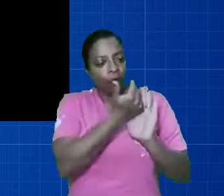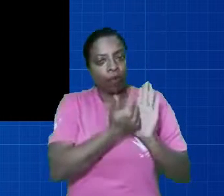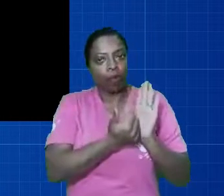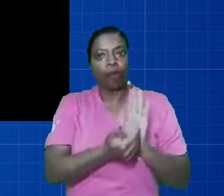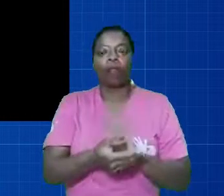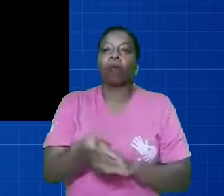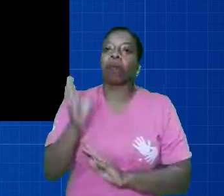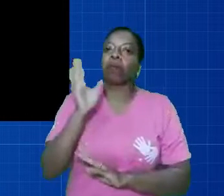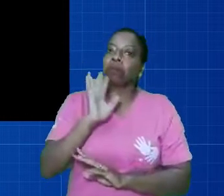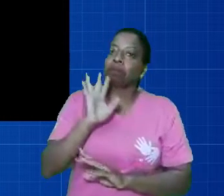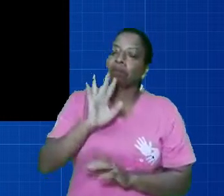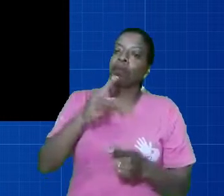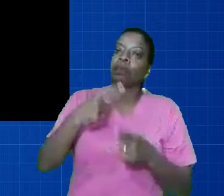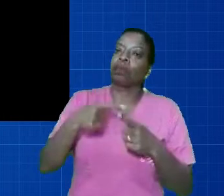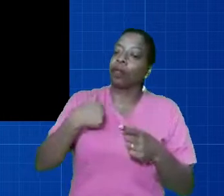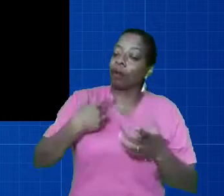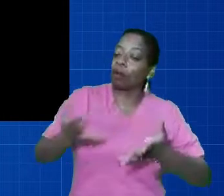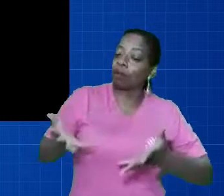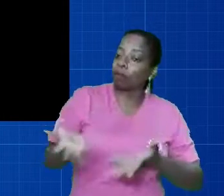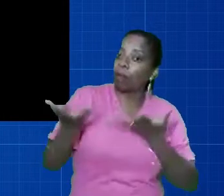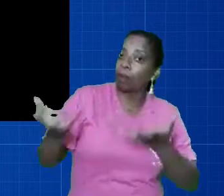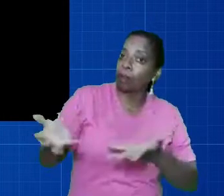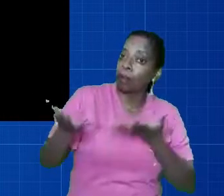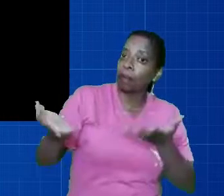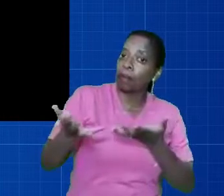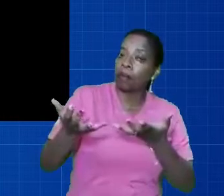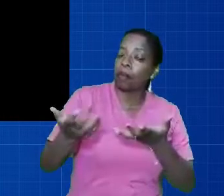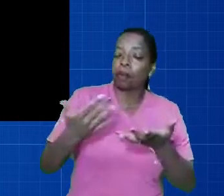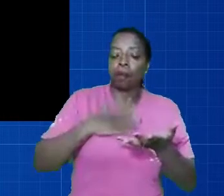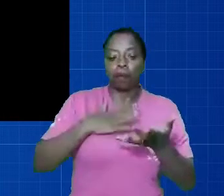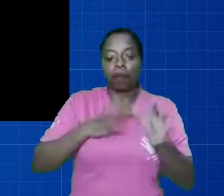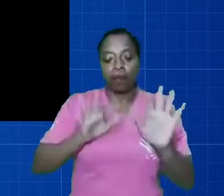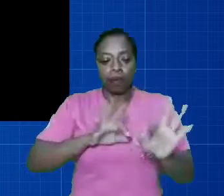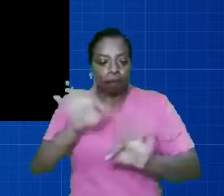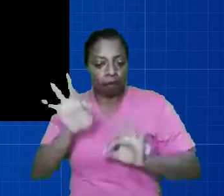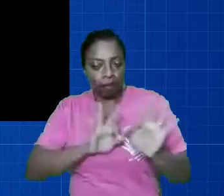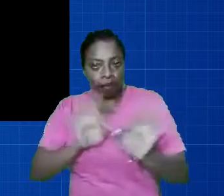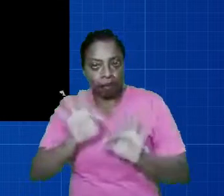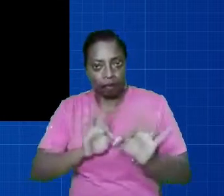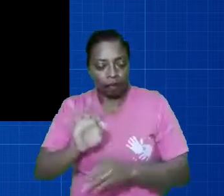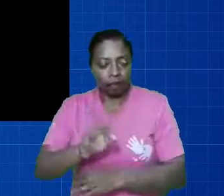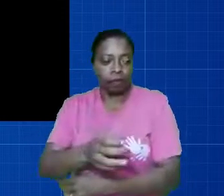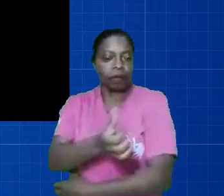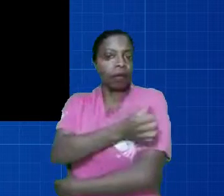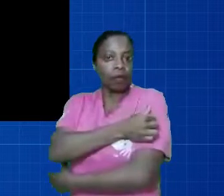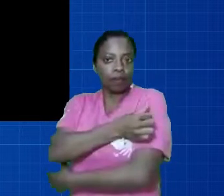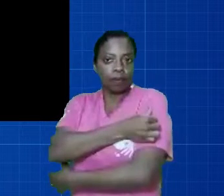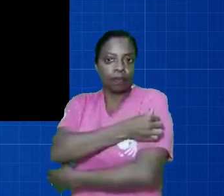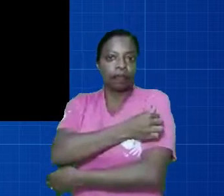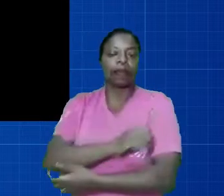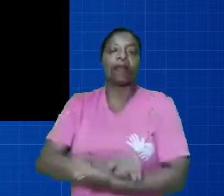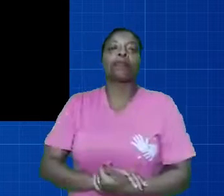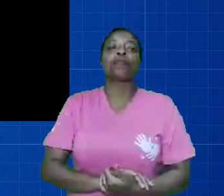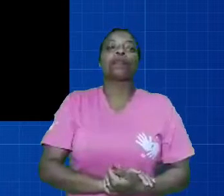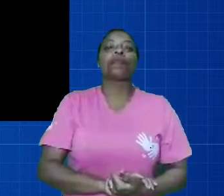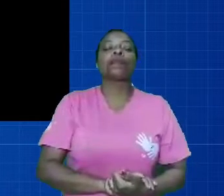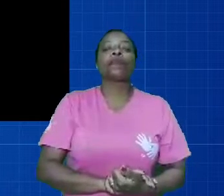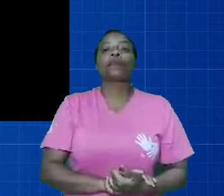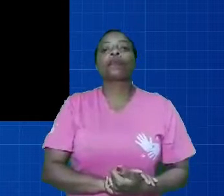desenvolvi, daí tornei ele parte do meu planejamento da quinta série na época, né? A